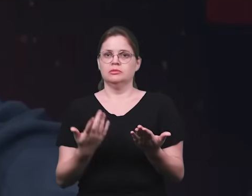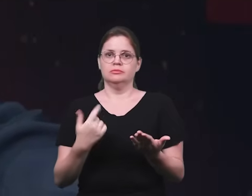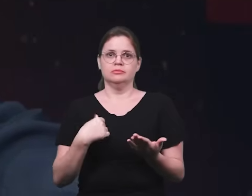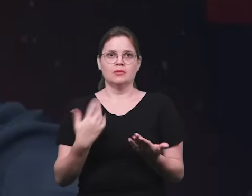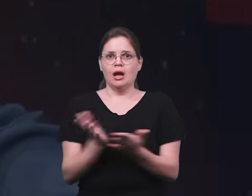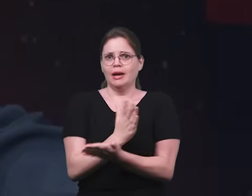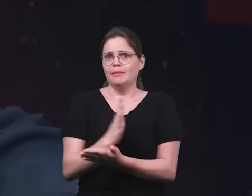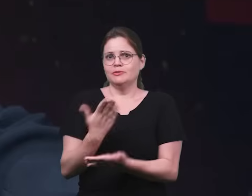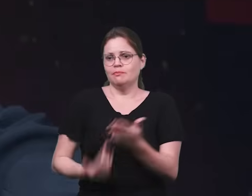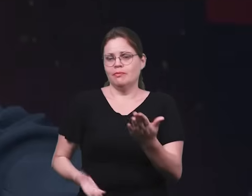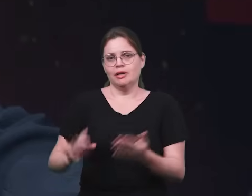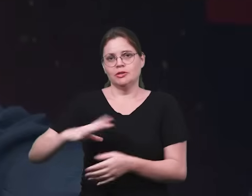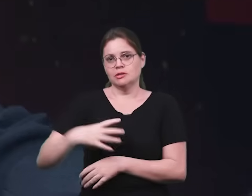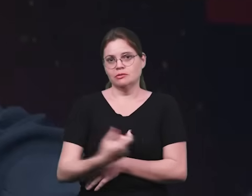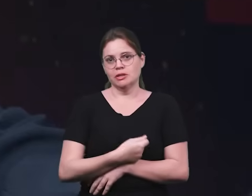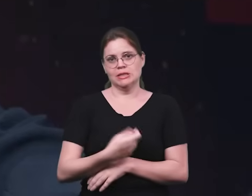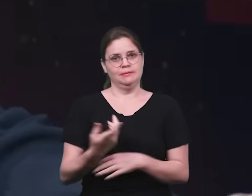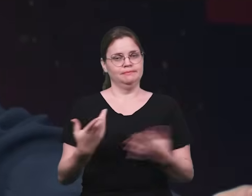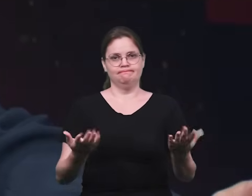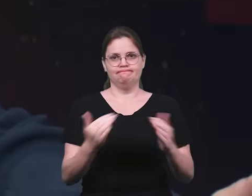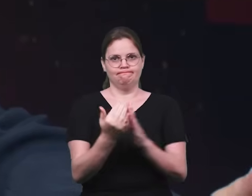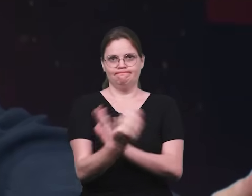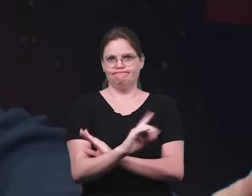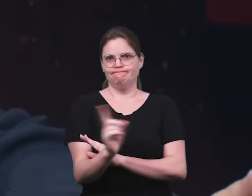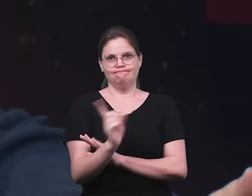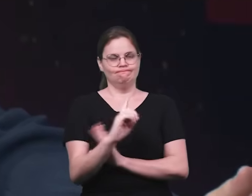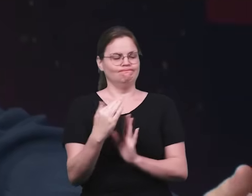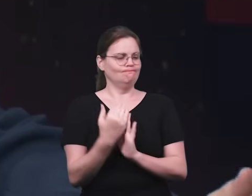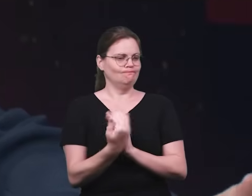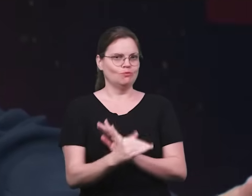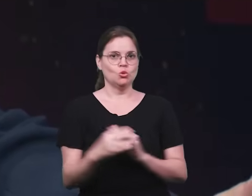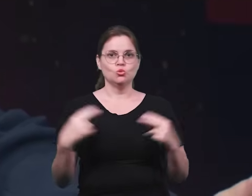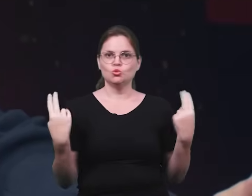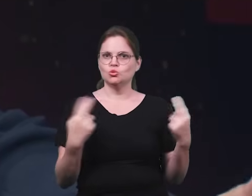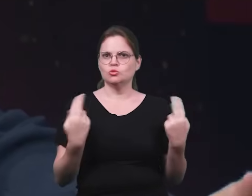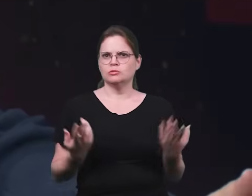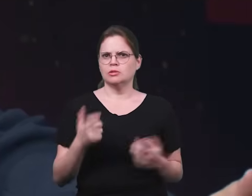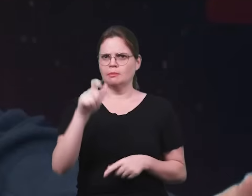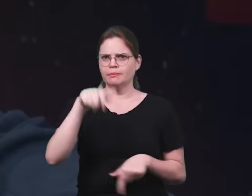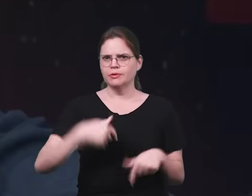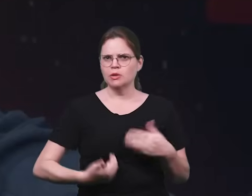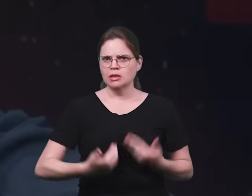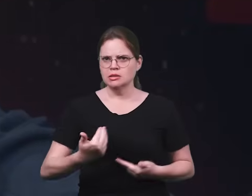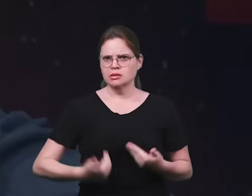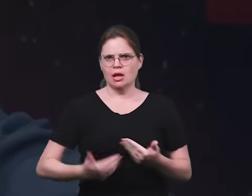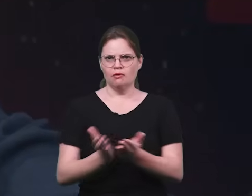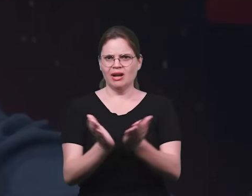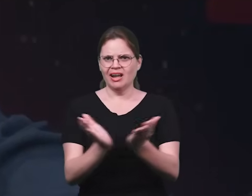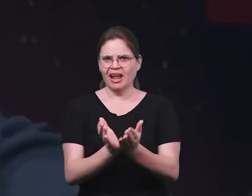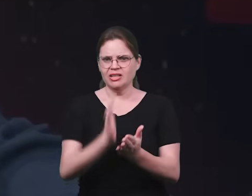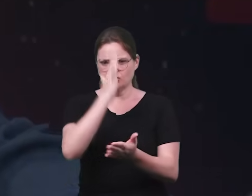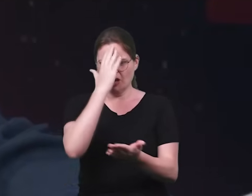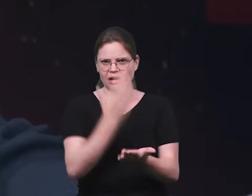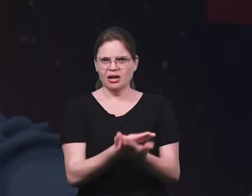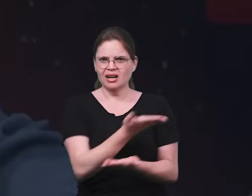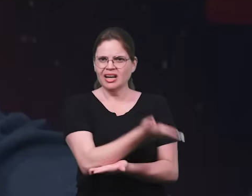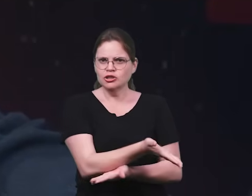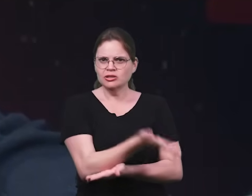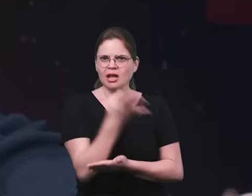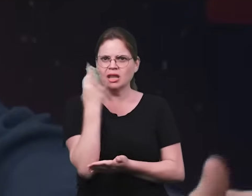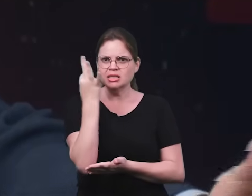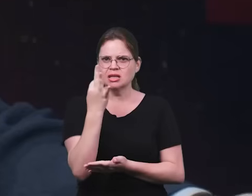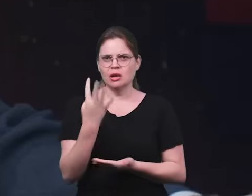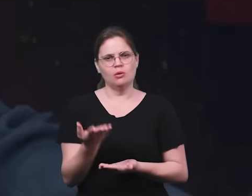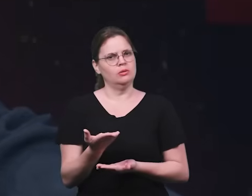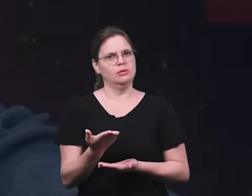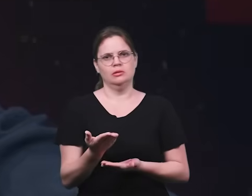você tira a salvação. Então, não tem como aquele que é cristão, que é evangélico, crer no naturalismo, seja ele de qual